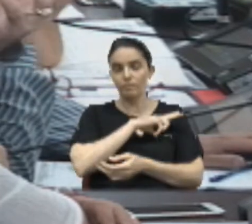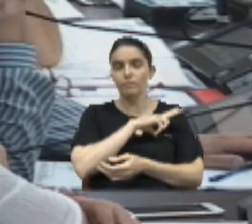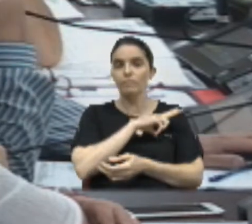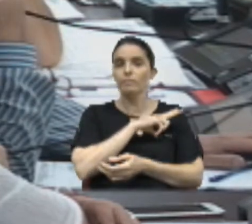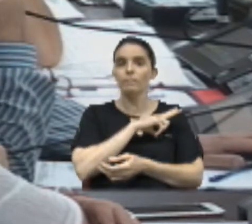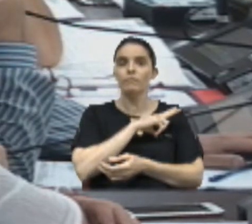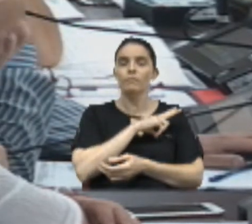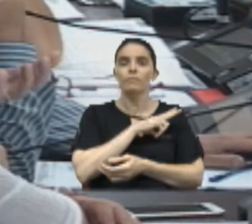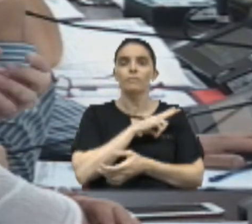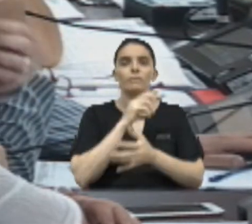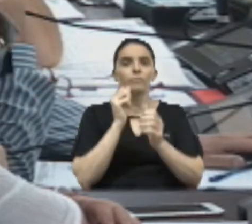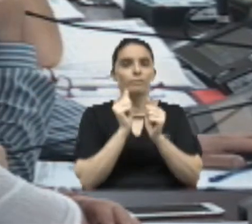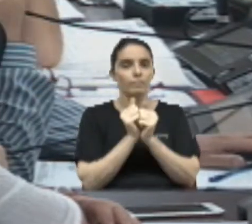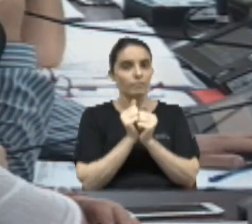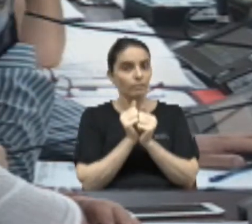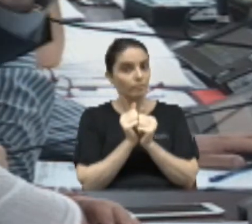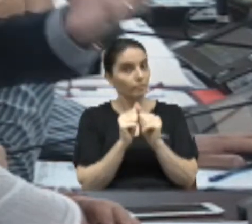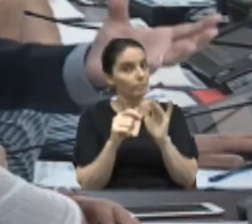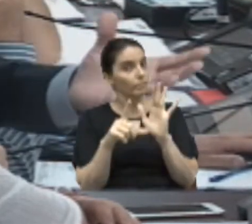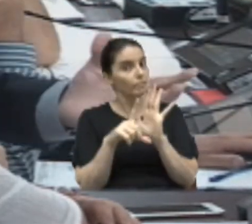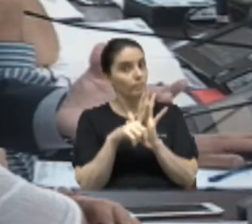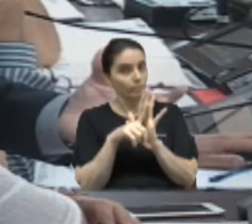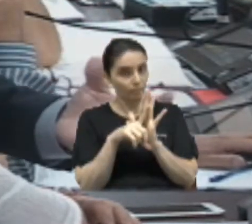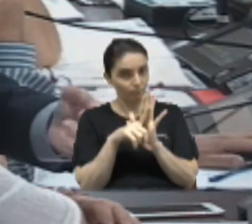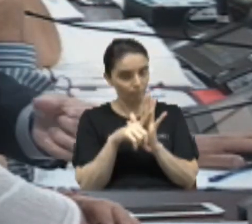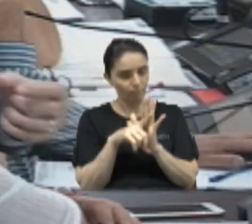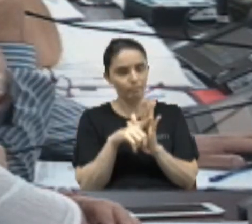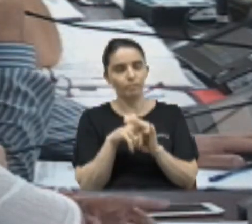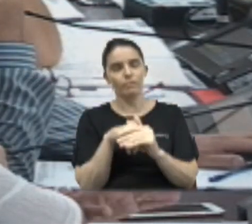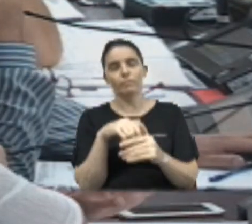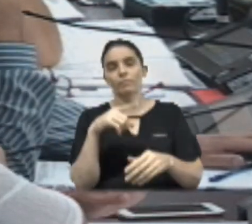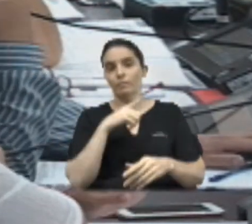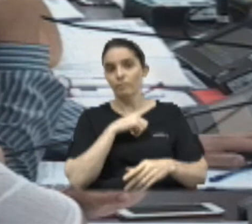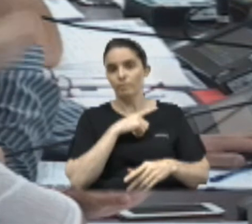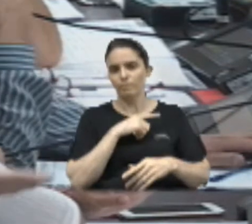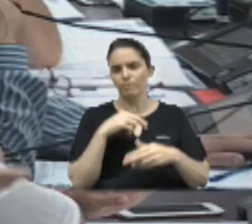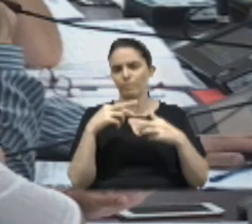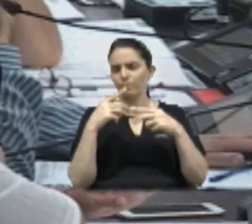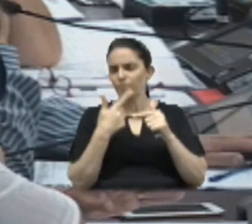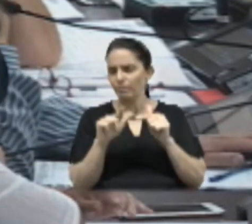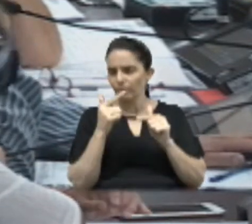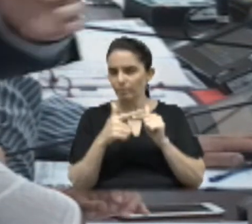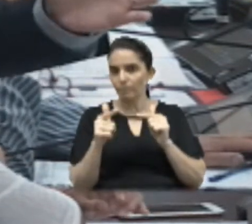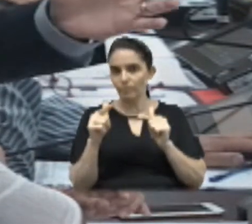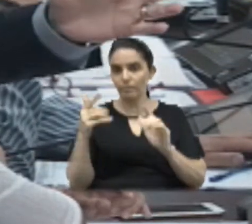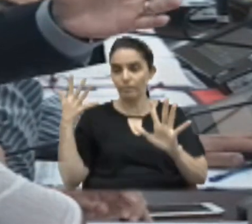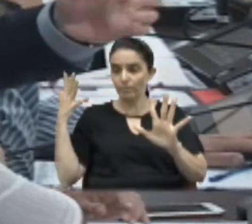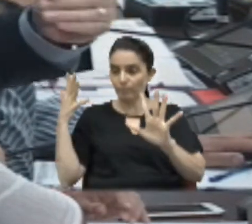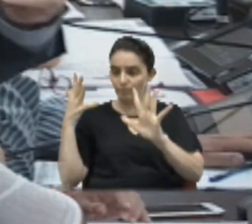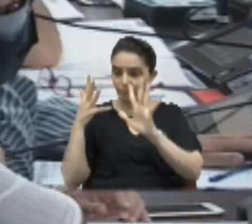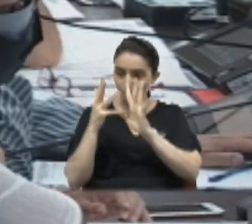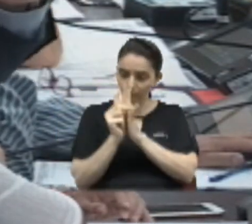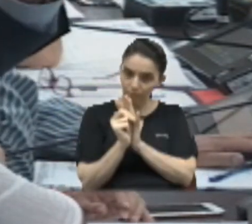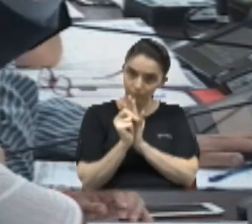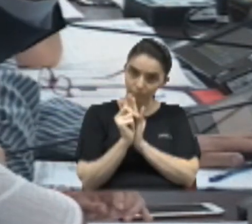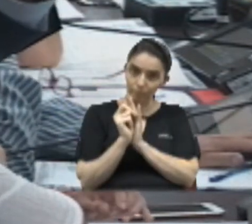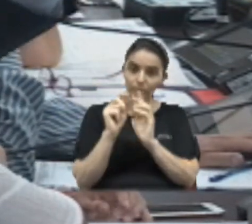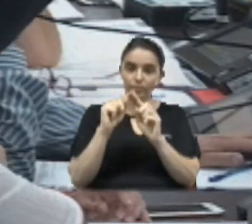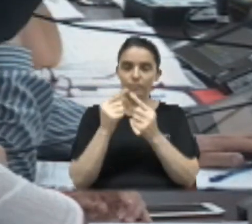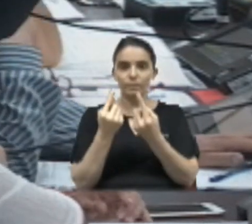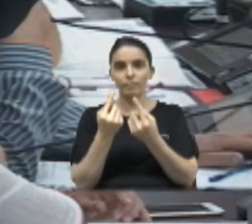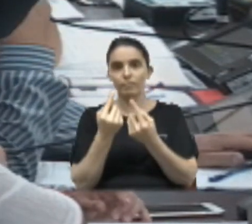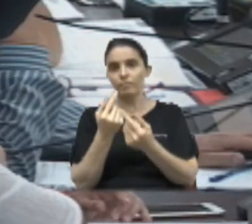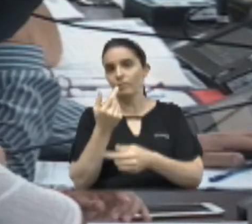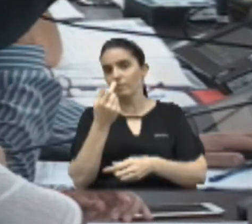pudesse, dentro da lei, que eu sei que existe N burocracias, para então desafogar essa fila num preço que não ocupe